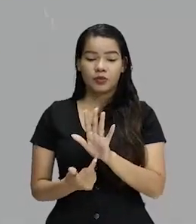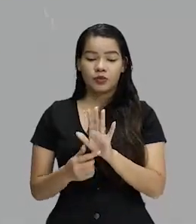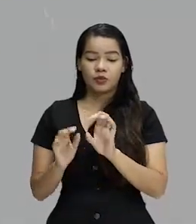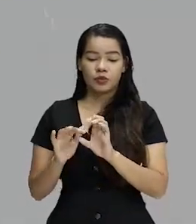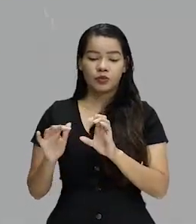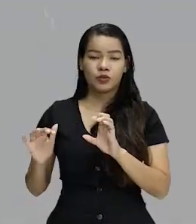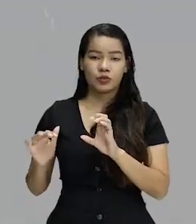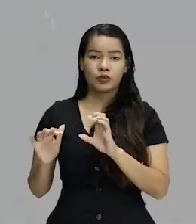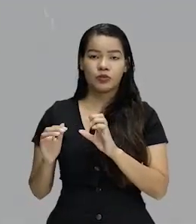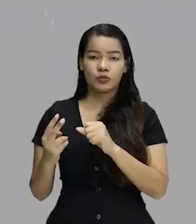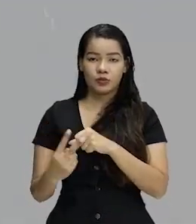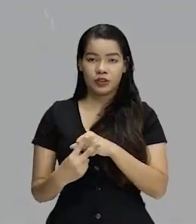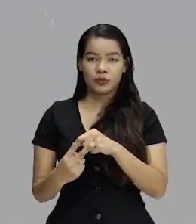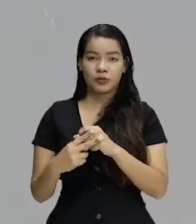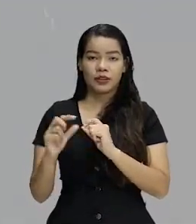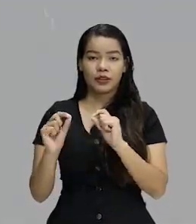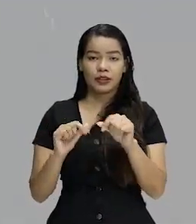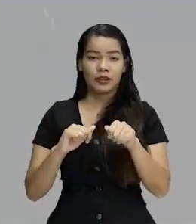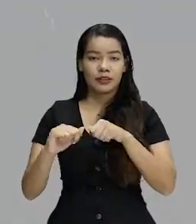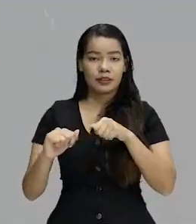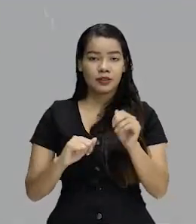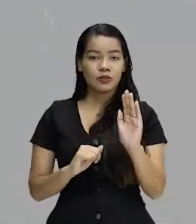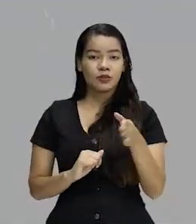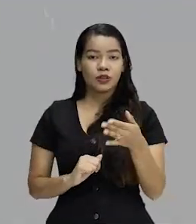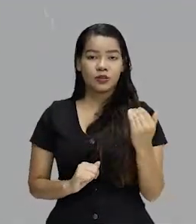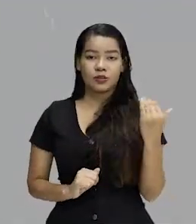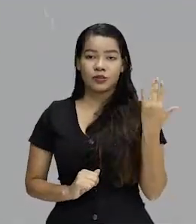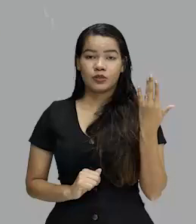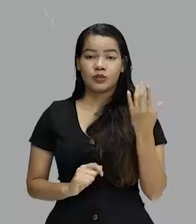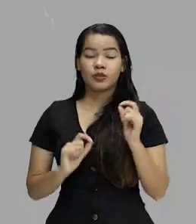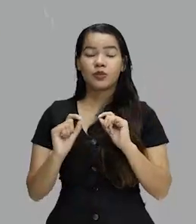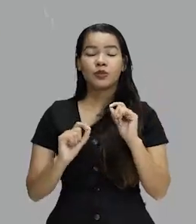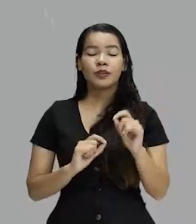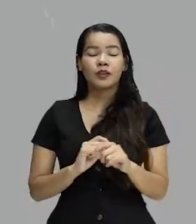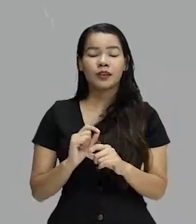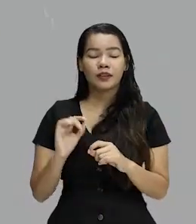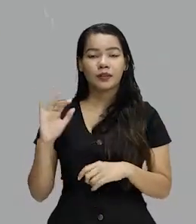que a ação já aconteceu. E o que acontece no